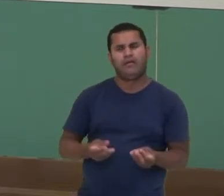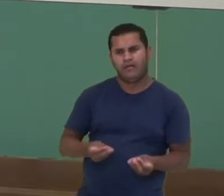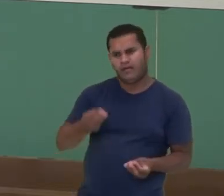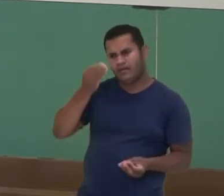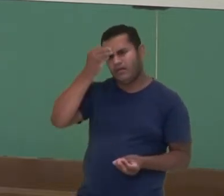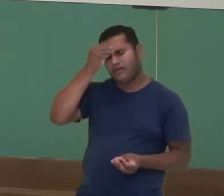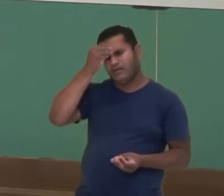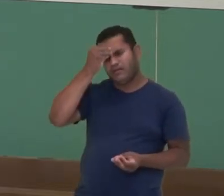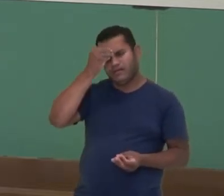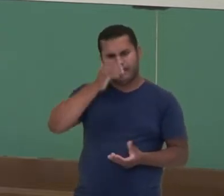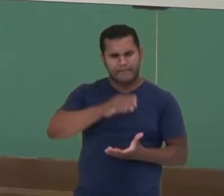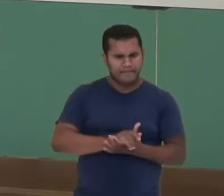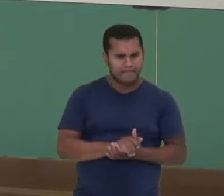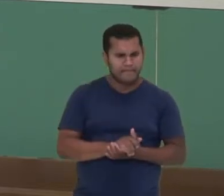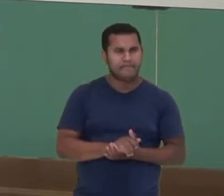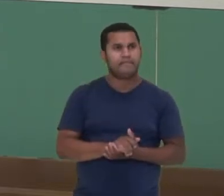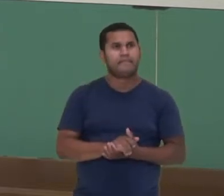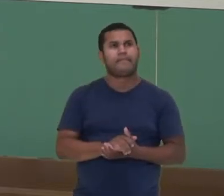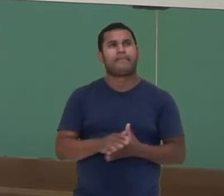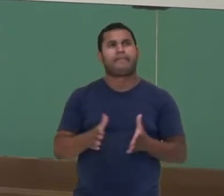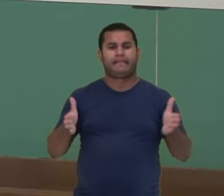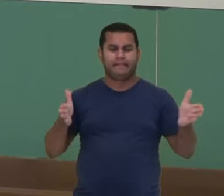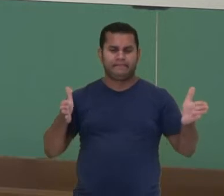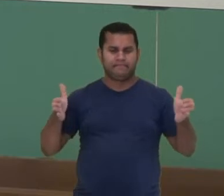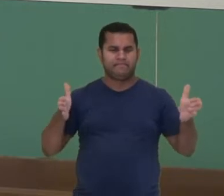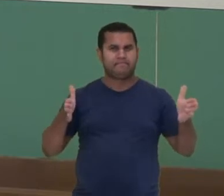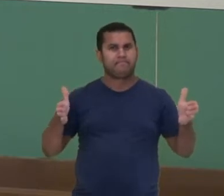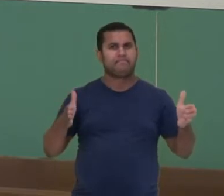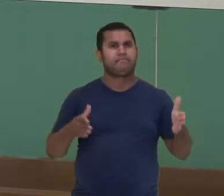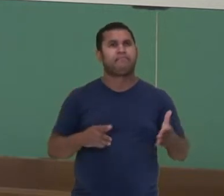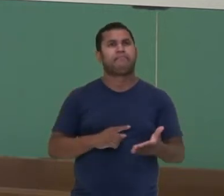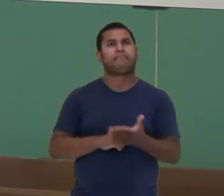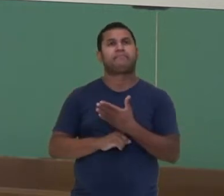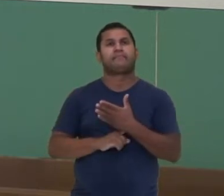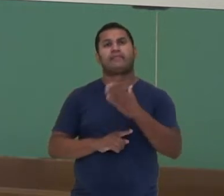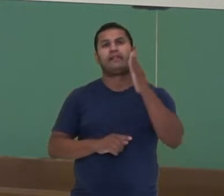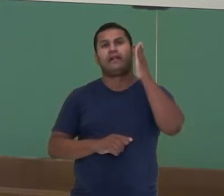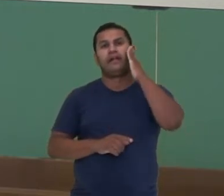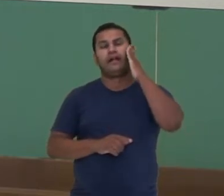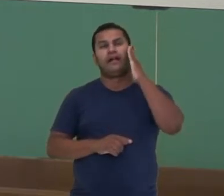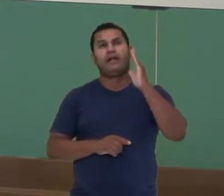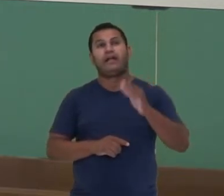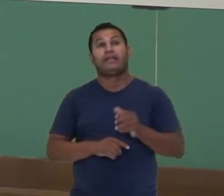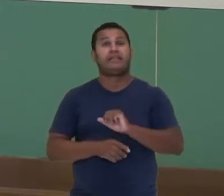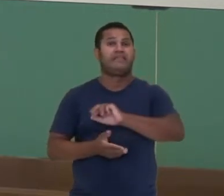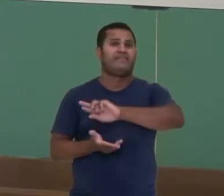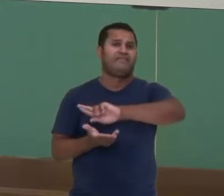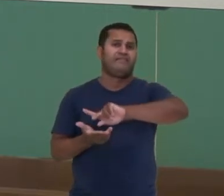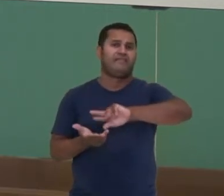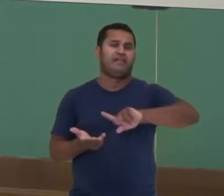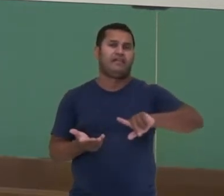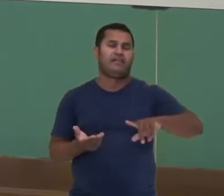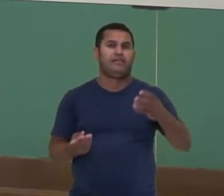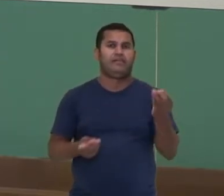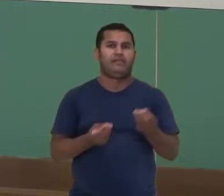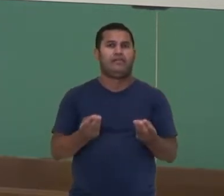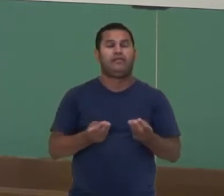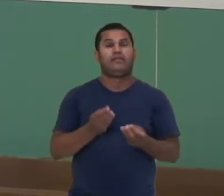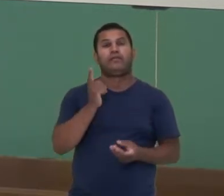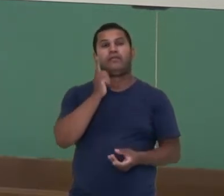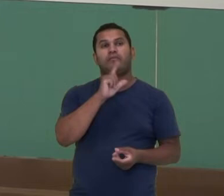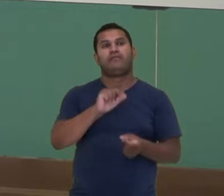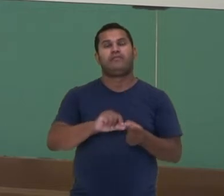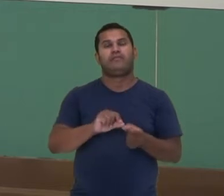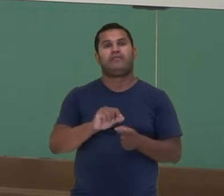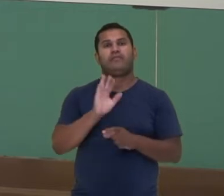variado, várias questões, né? várias maneiras de resolver exercícios aí. Né? Então eu tenho essas três aí que